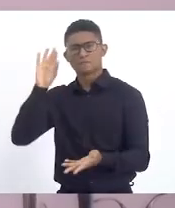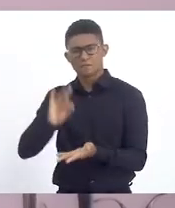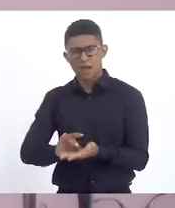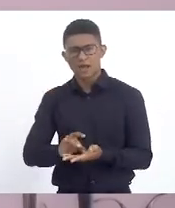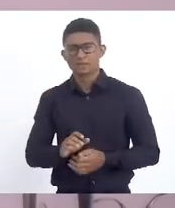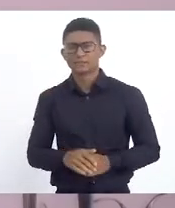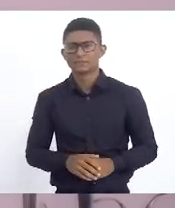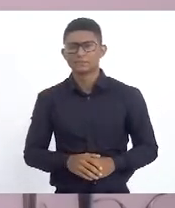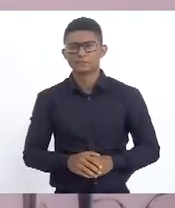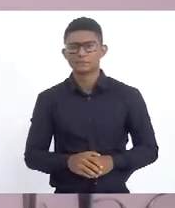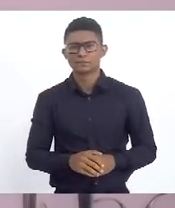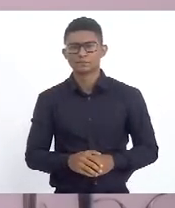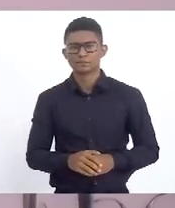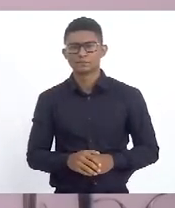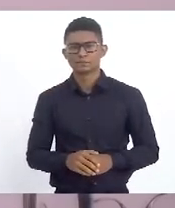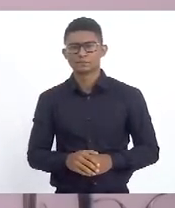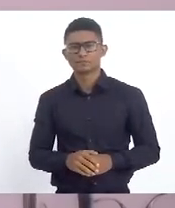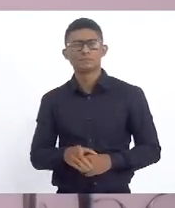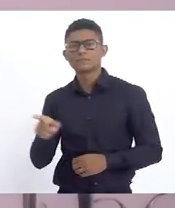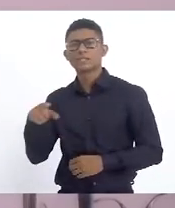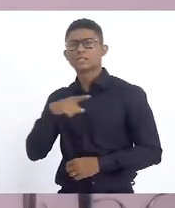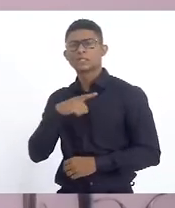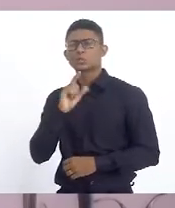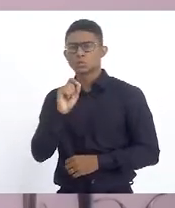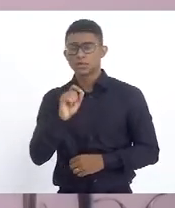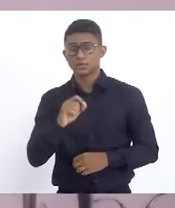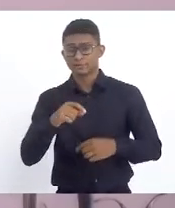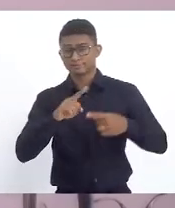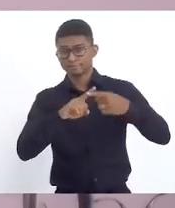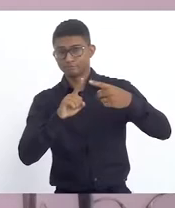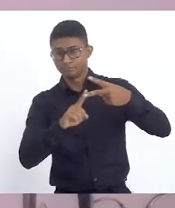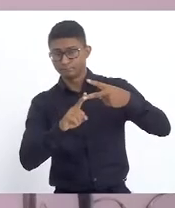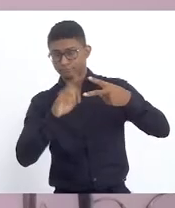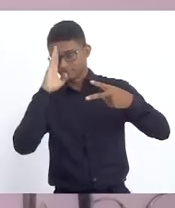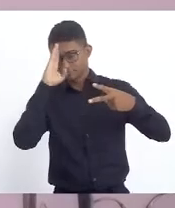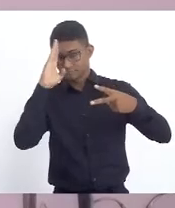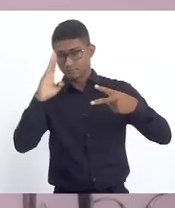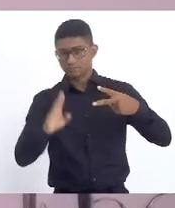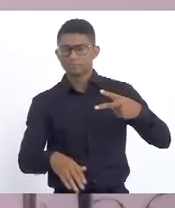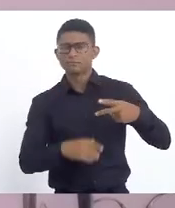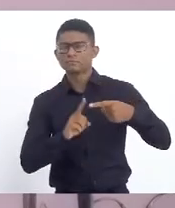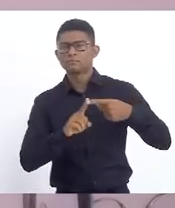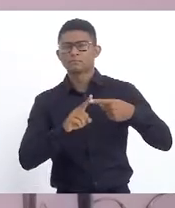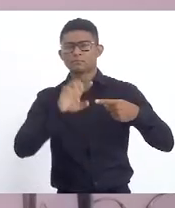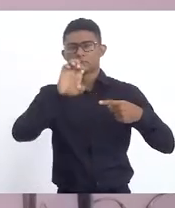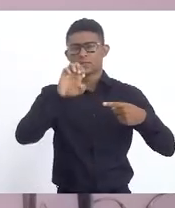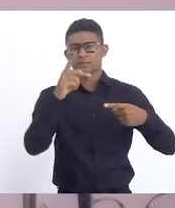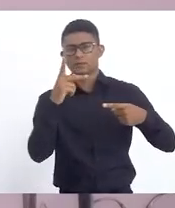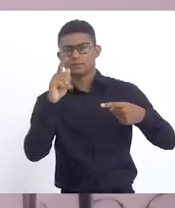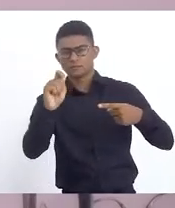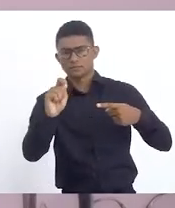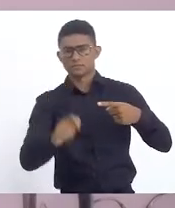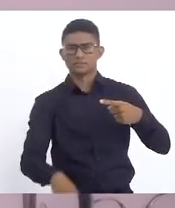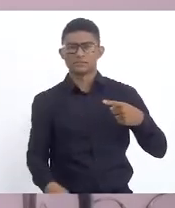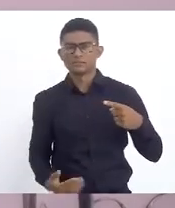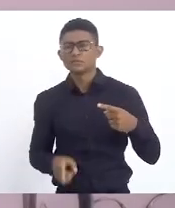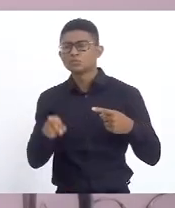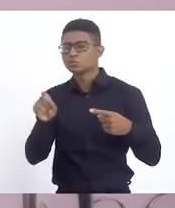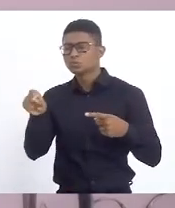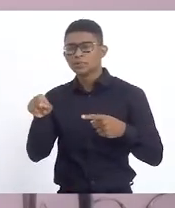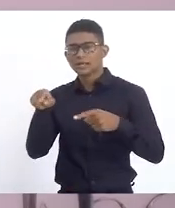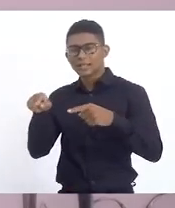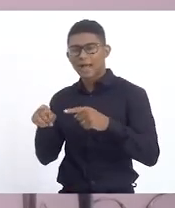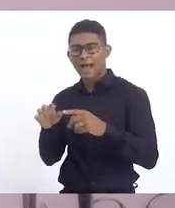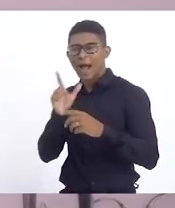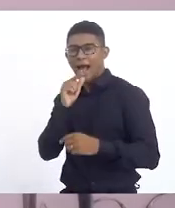ele tem duas questões centrais. A ETA, que é a Estação de Tratamento de